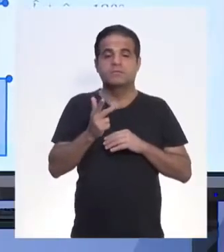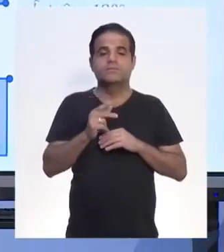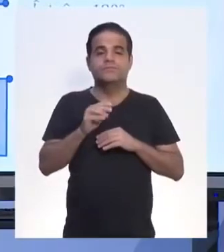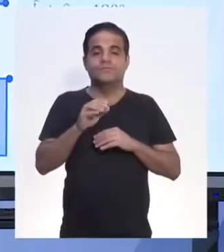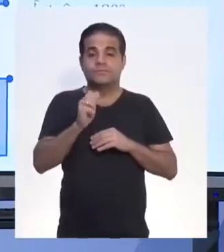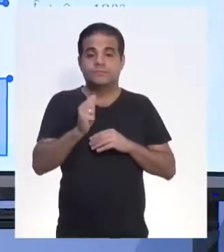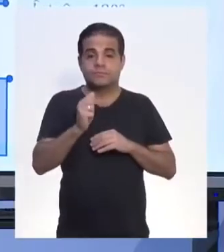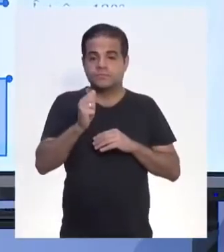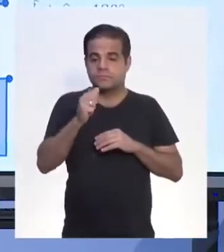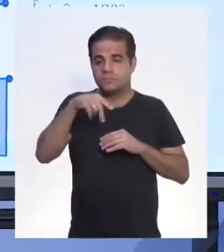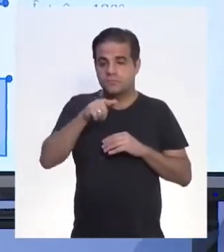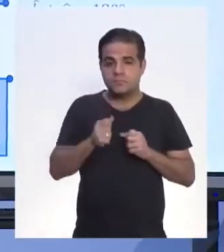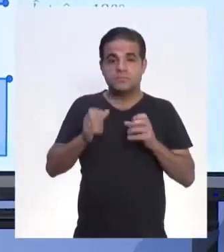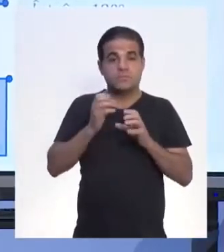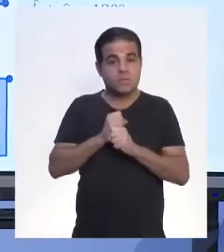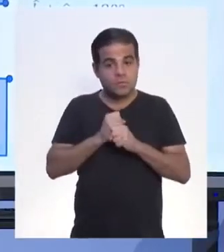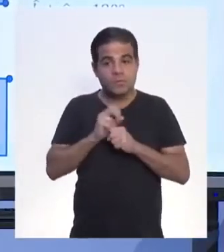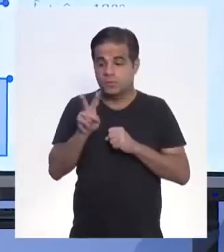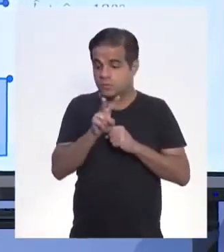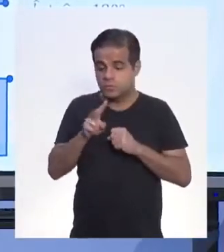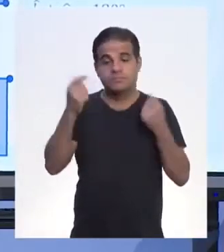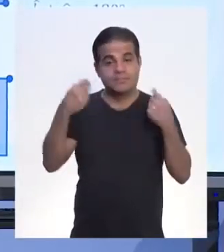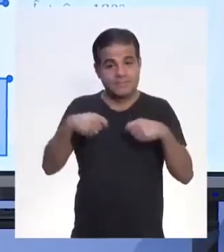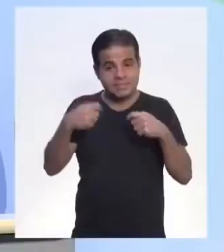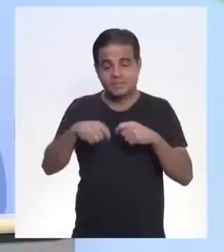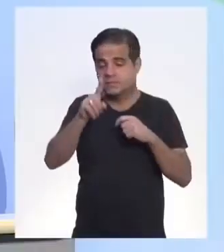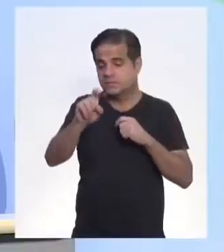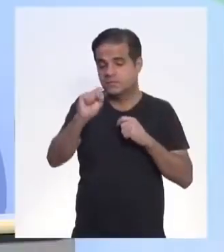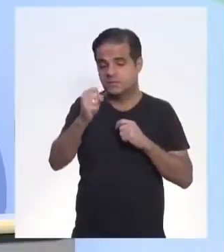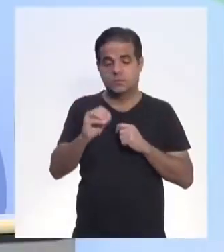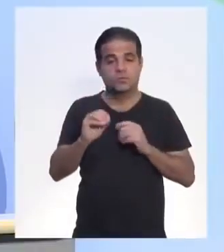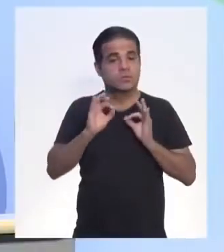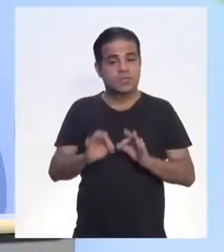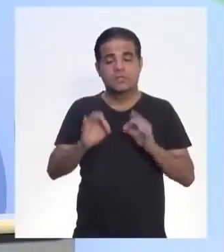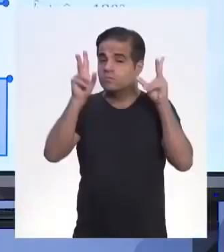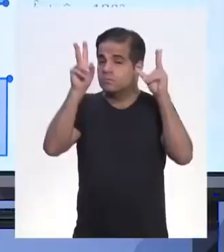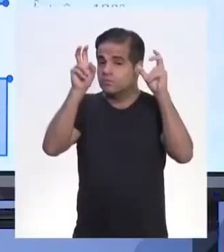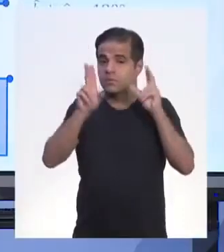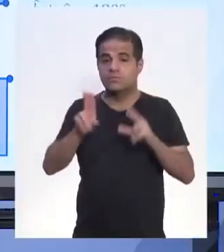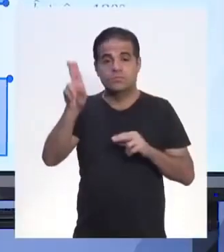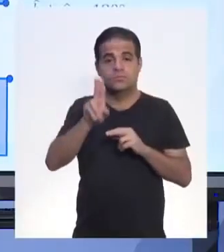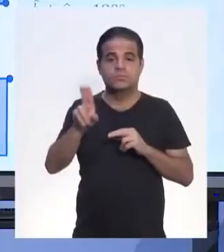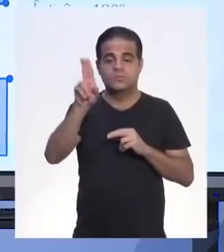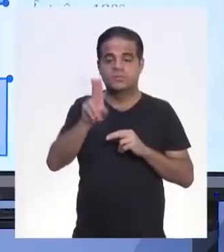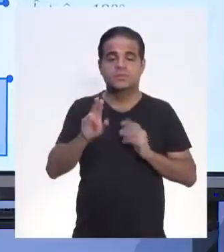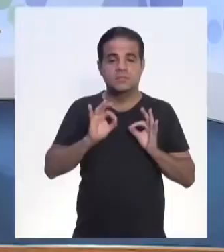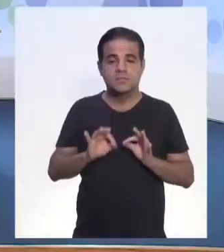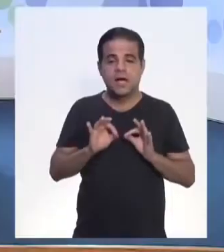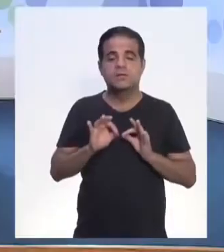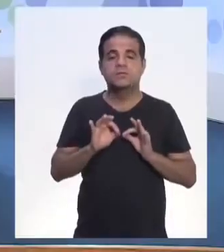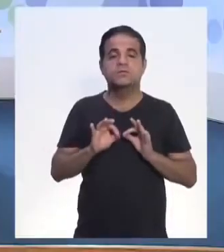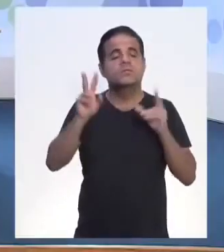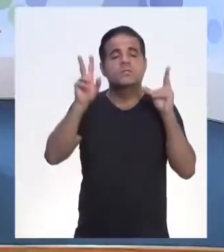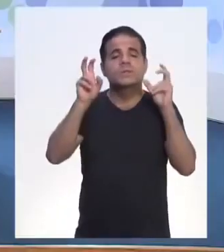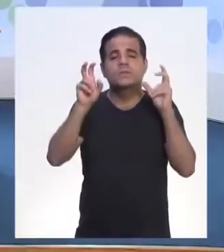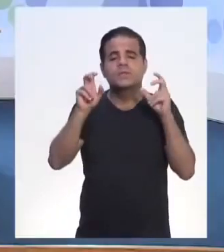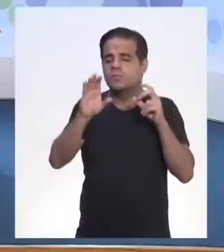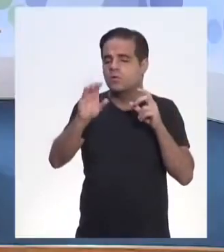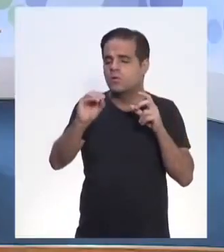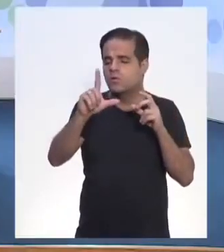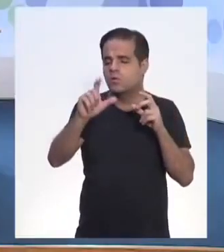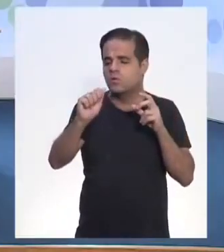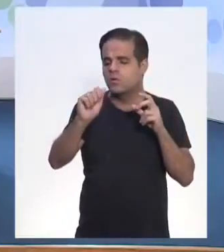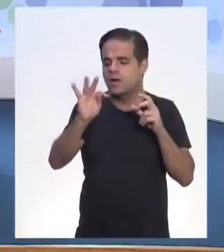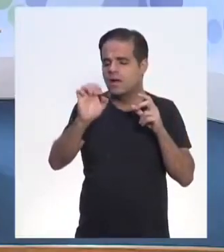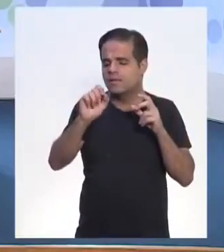ângulo somando os dois tem que dar 180. Esse é o termo aí utilizado, né? Então, o termo colateral